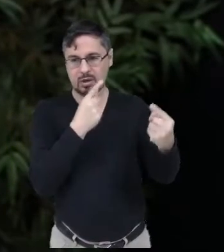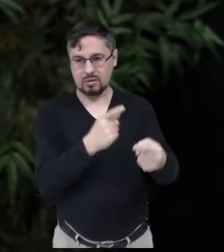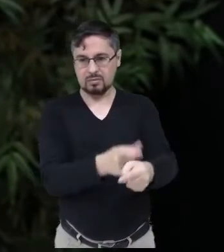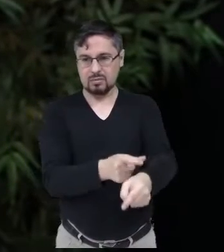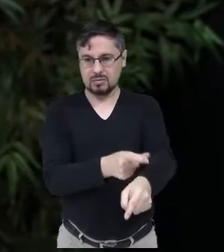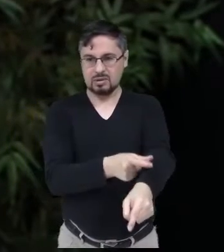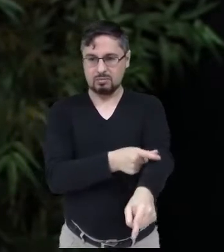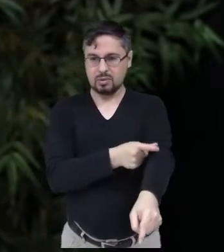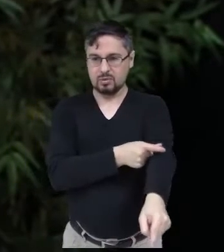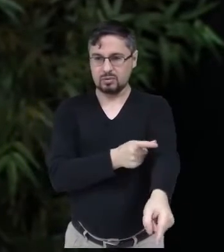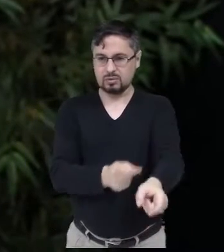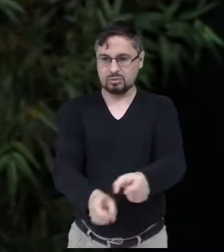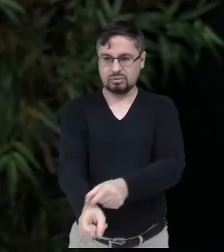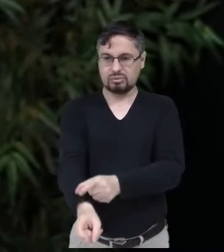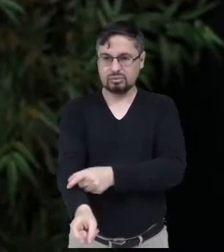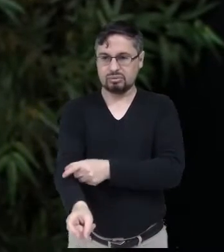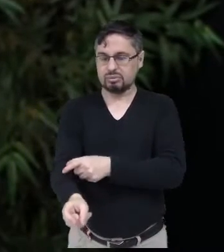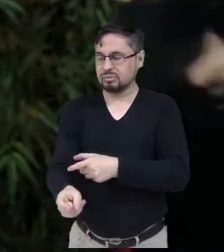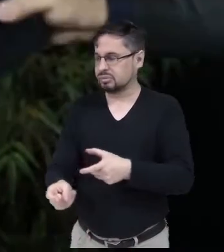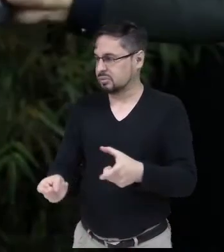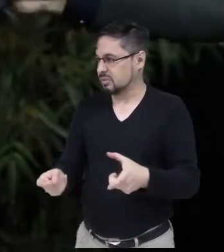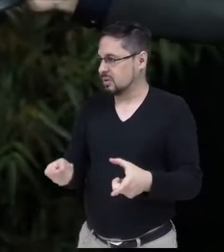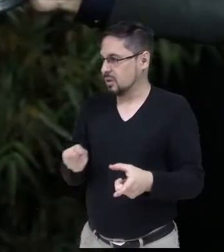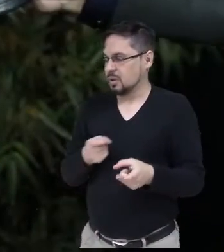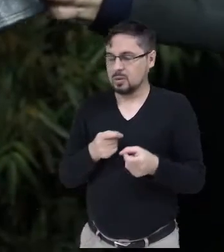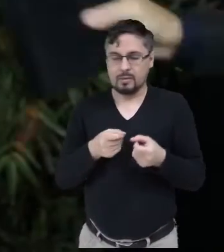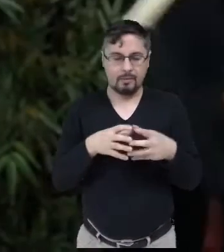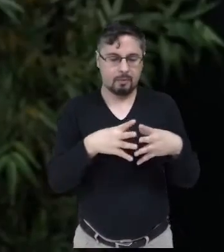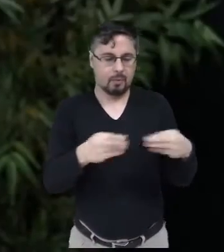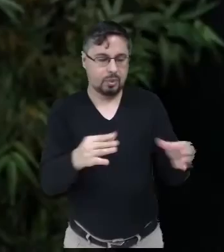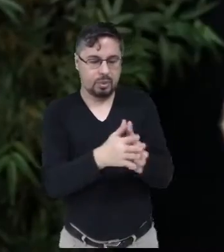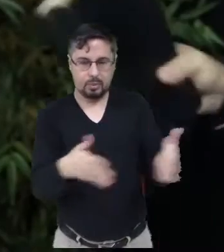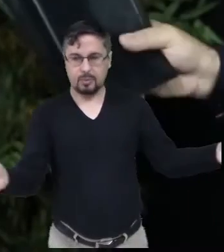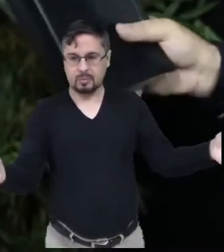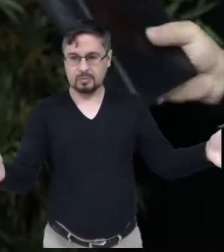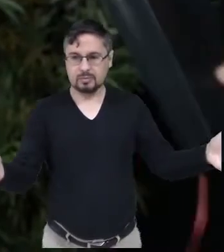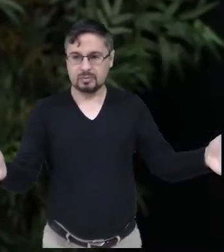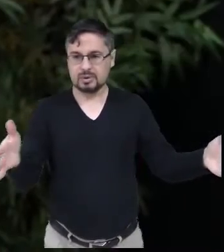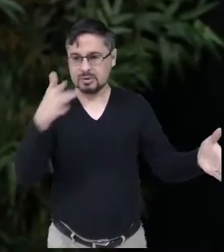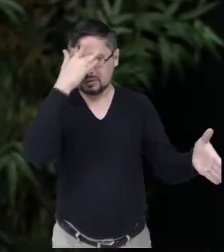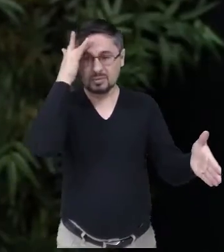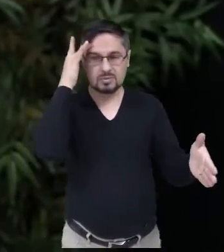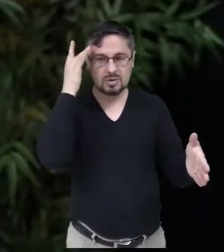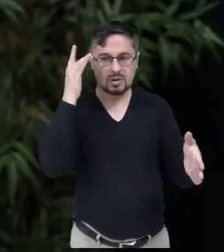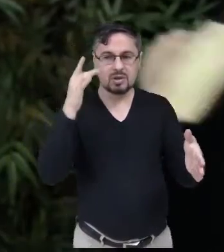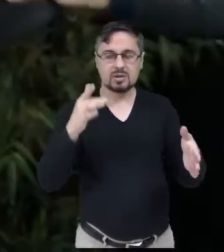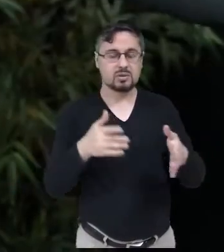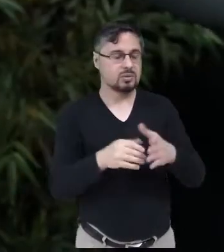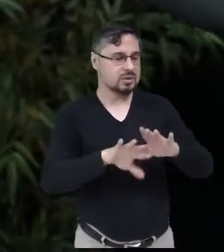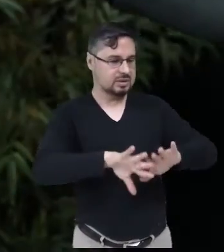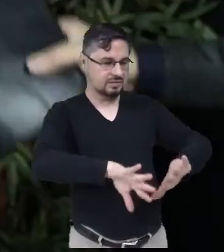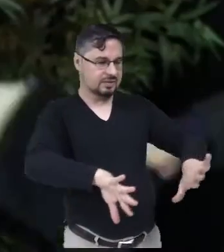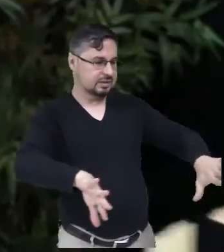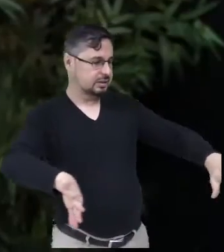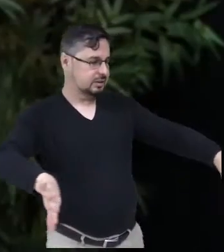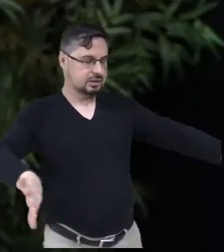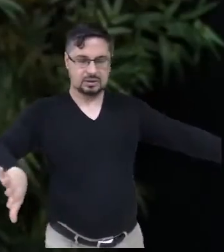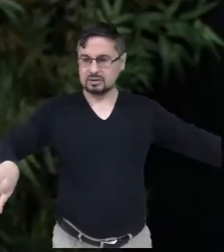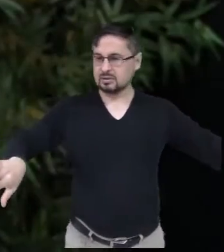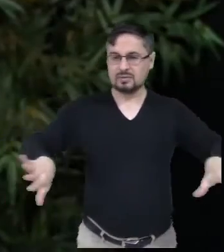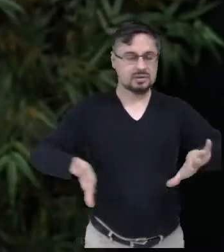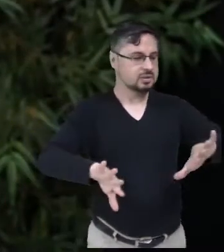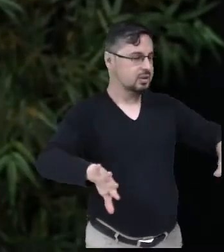um leproso. Imagine a rápida abertura que houve no meio da multidão. As pessoas se afastando rapidamente